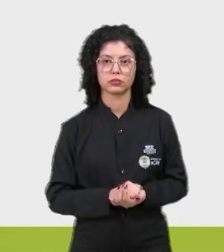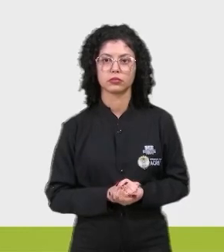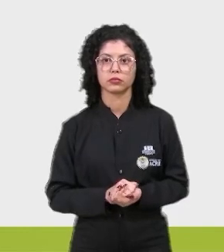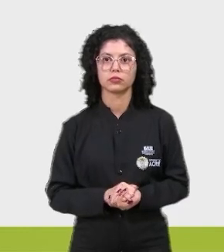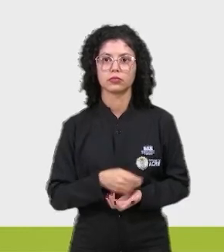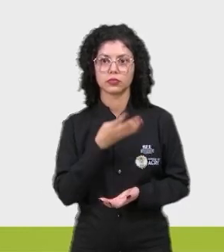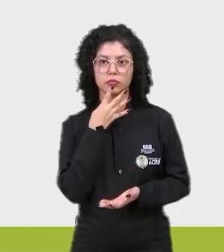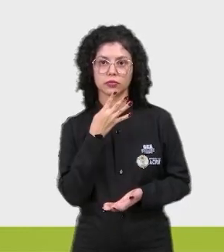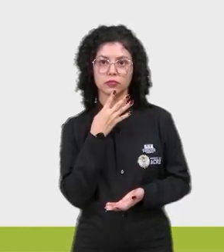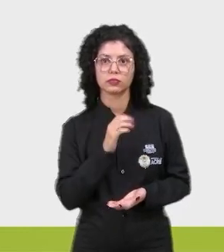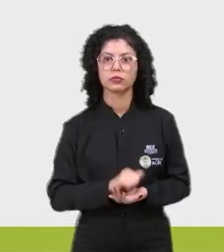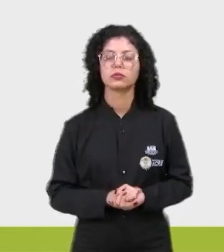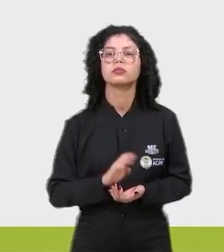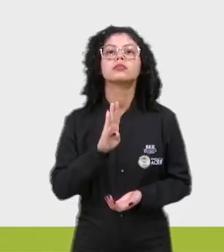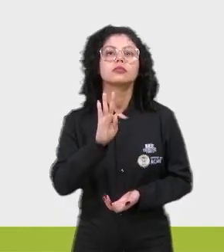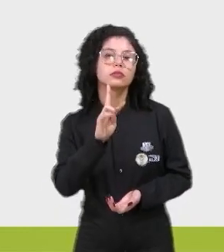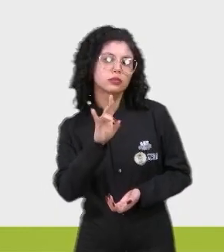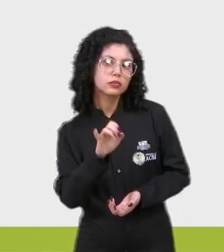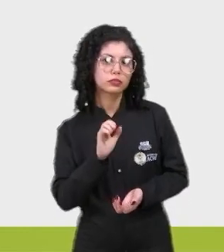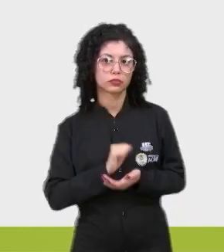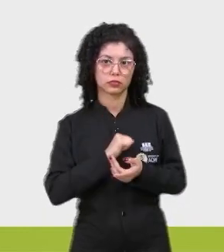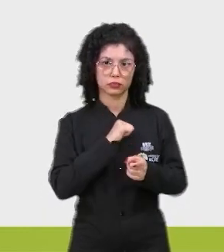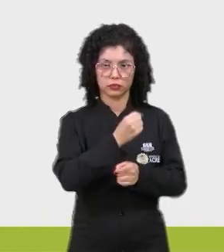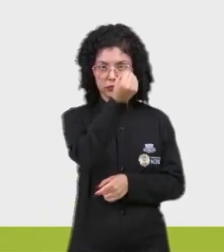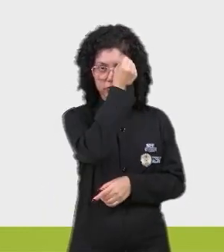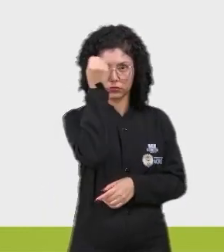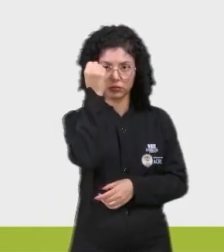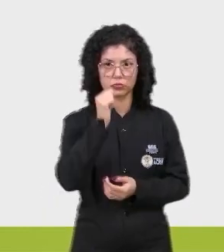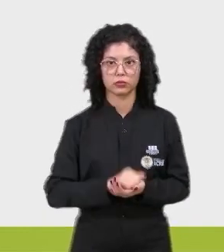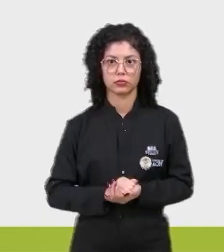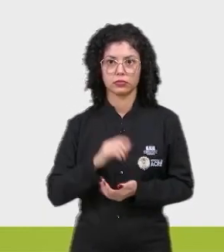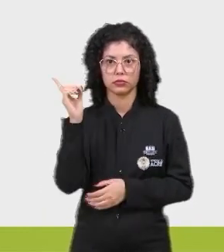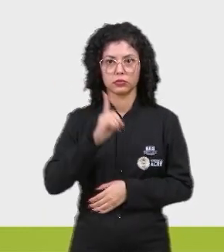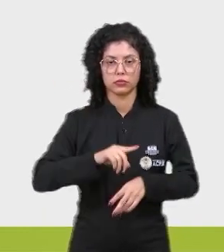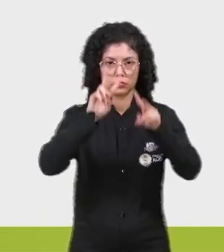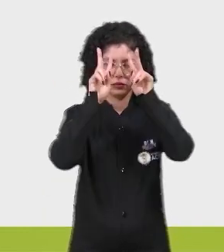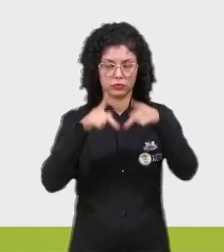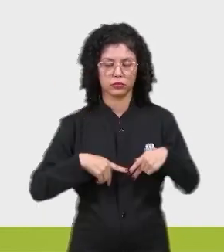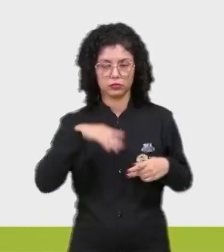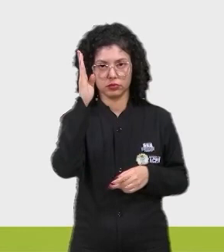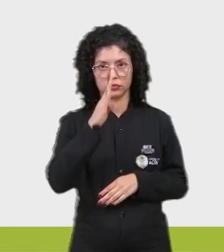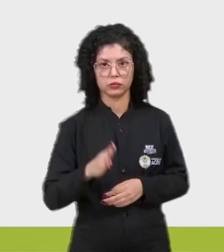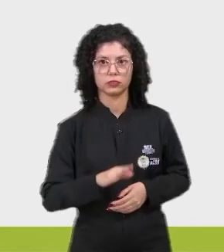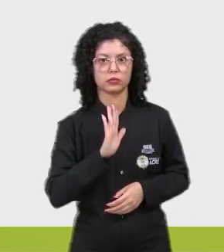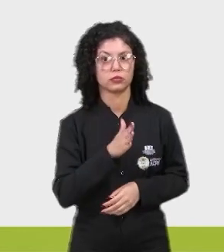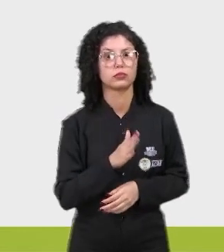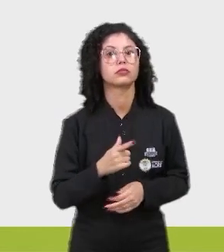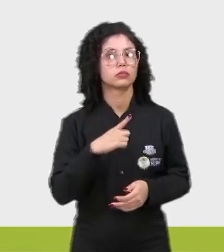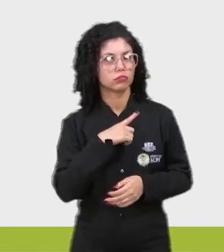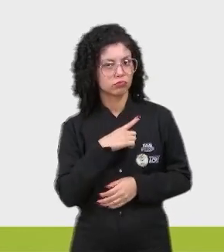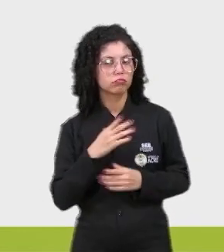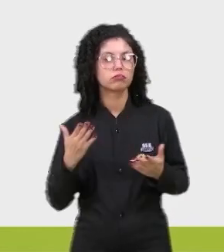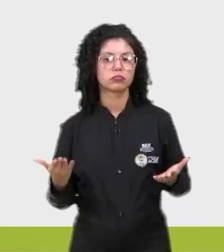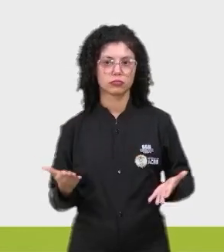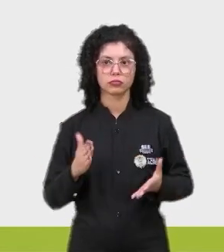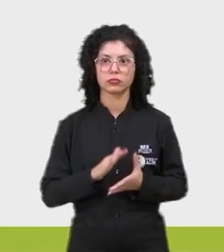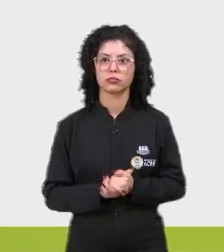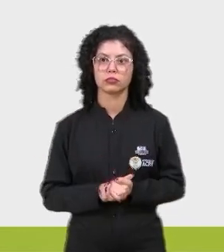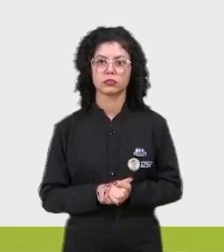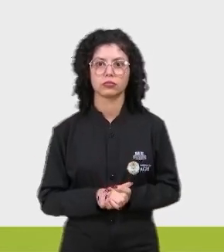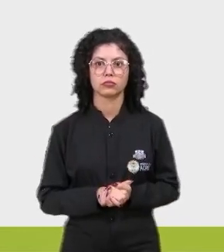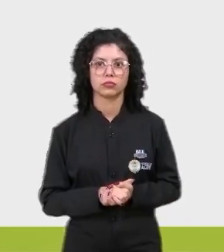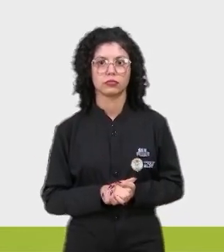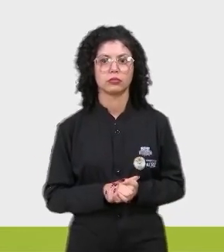né, conhecido como Bentinho. Ele é sociólogo e ativista dos direitos humanos brasileiro, então já dá um peso, né? Quando se